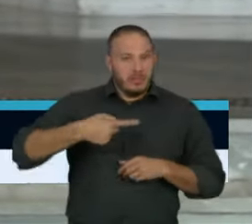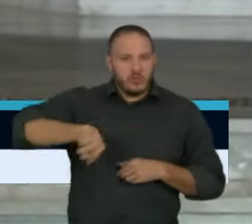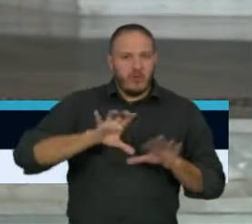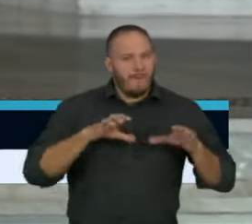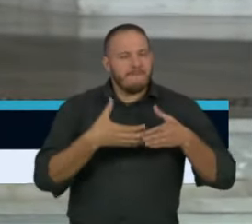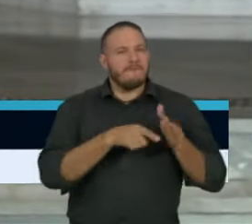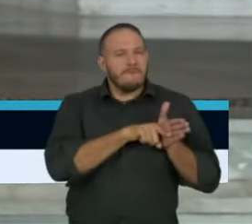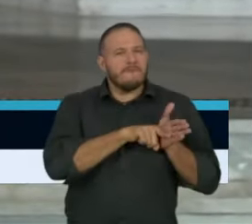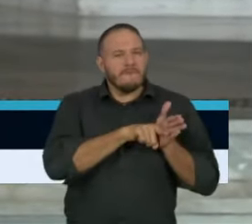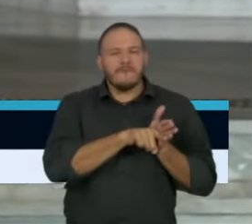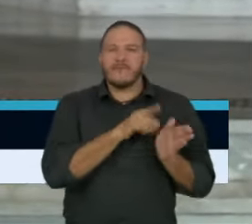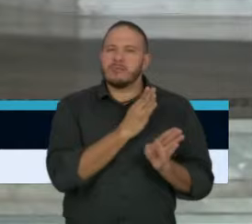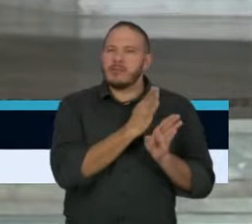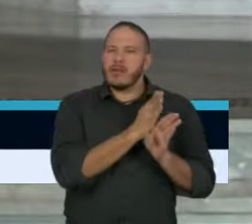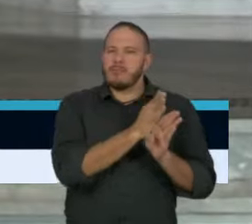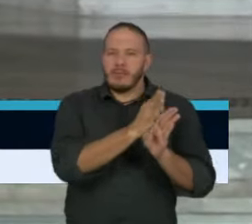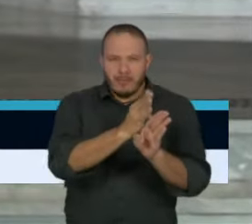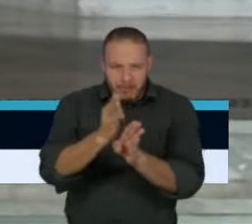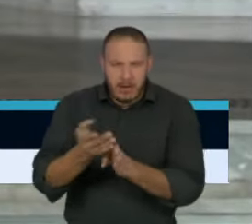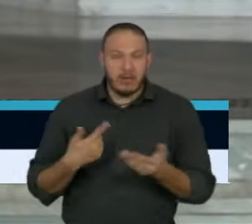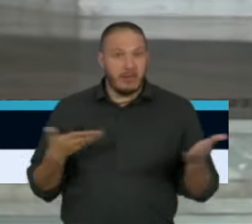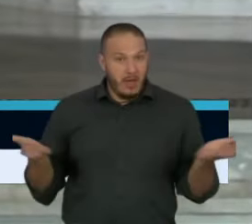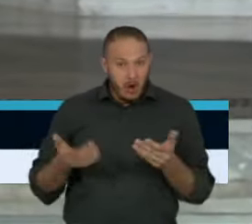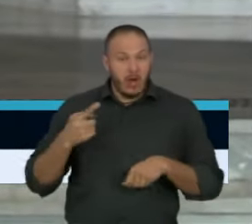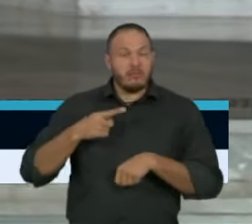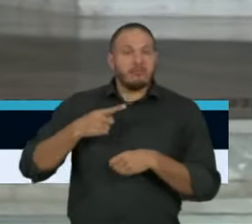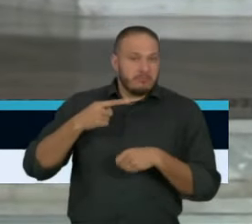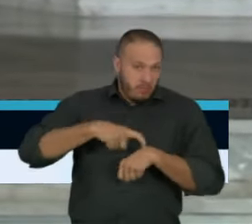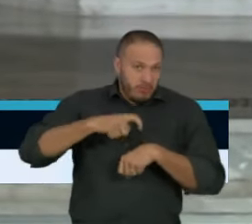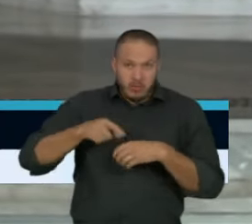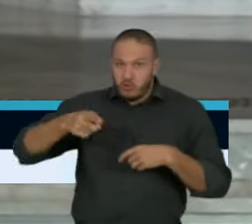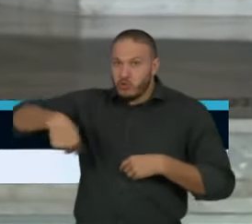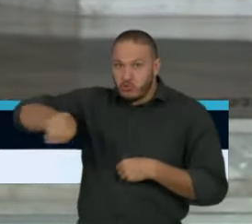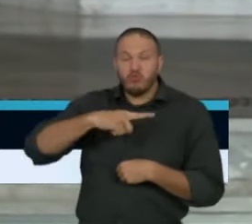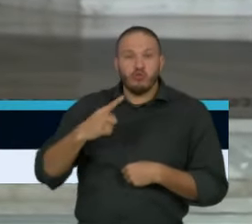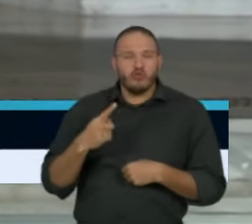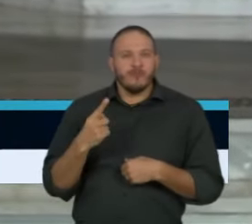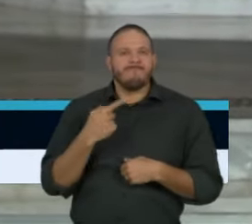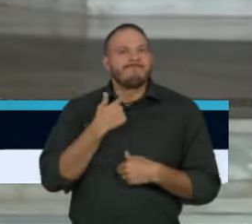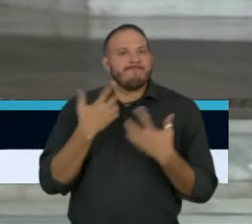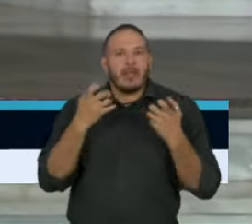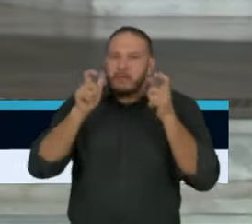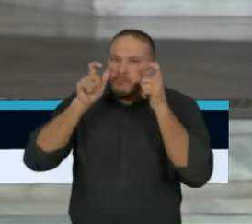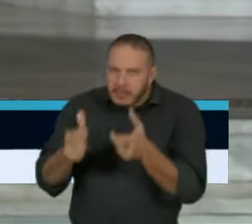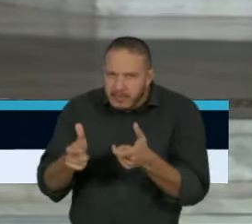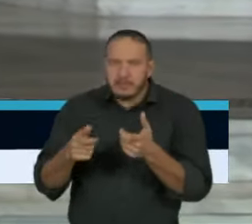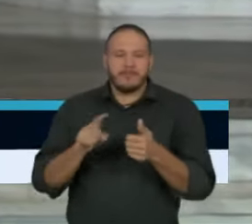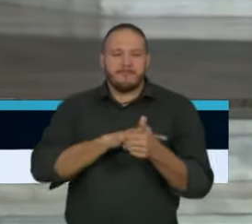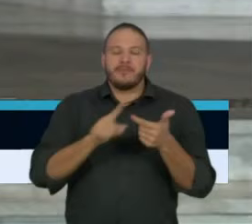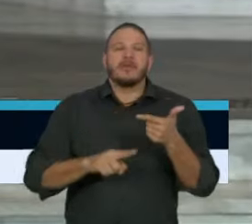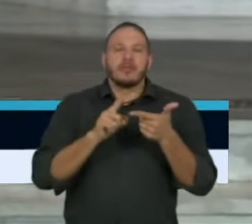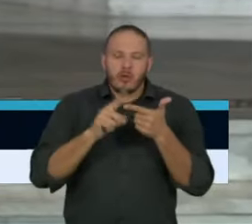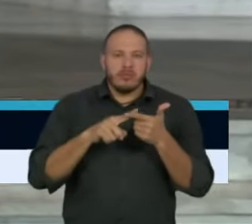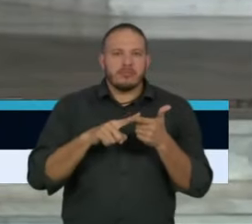Quer dizer, nesse momento, todos estão mobilizados. A segunda é definir a estratégia de